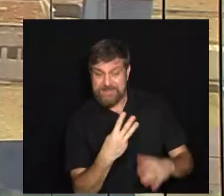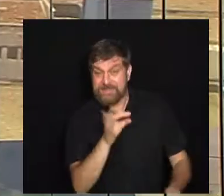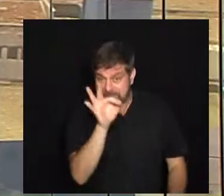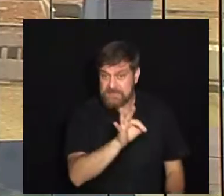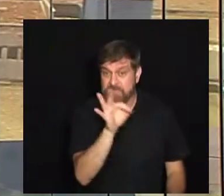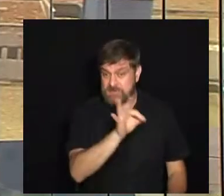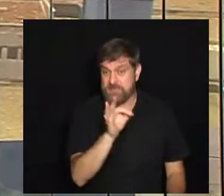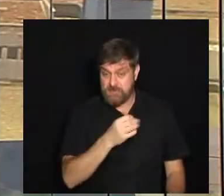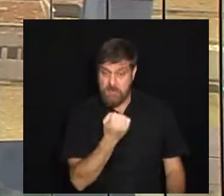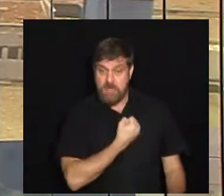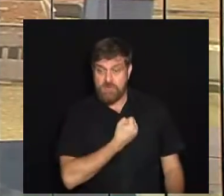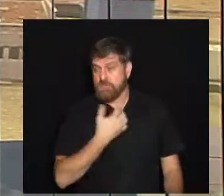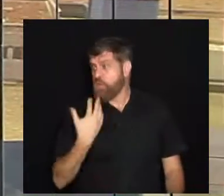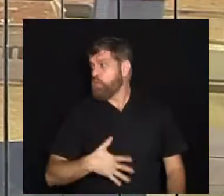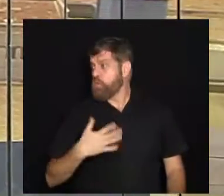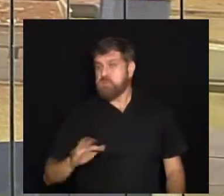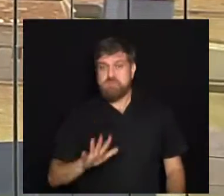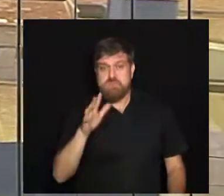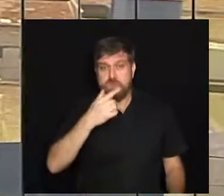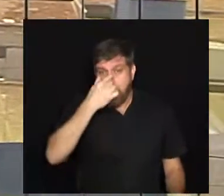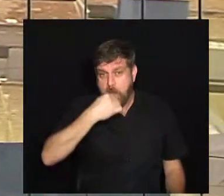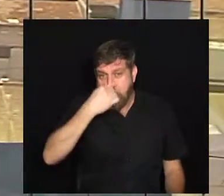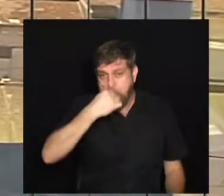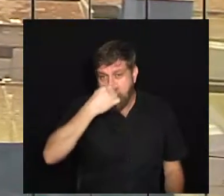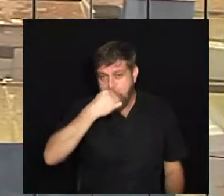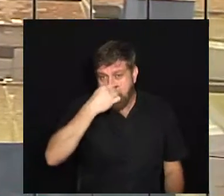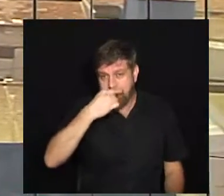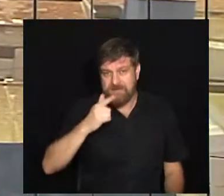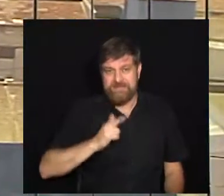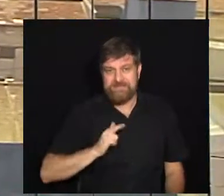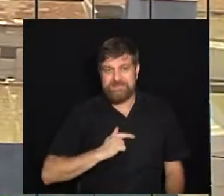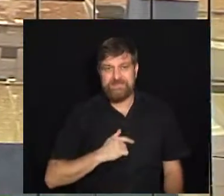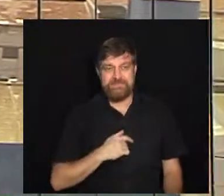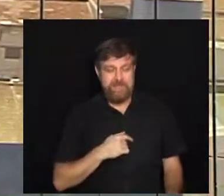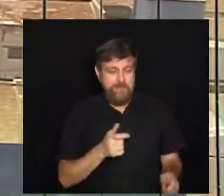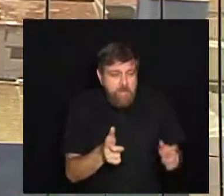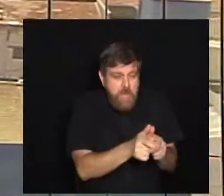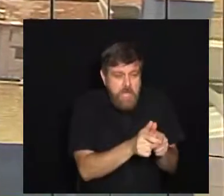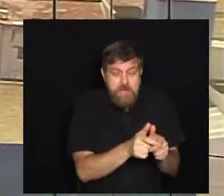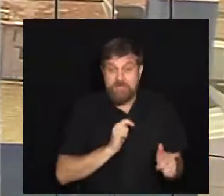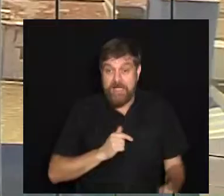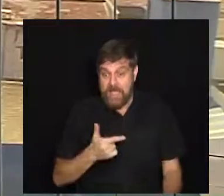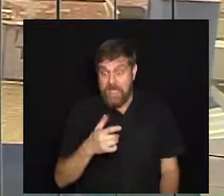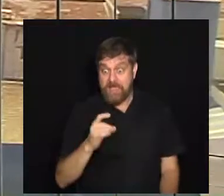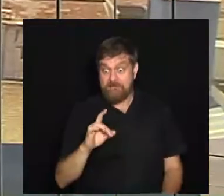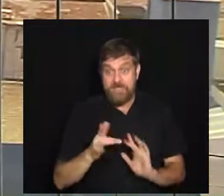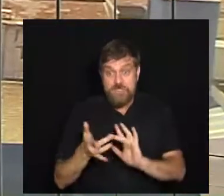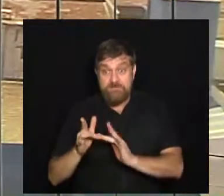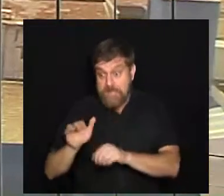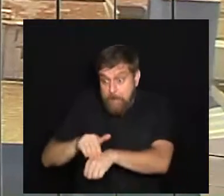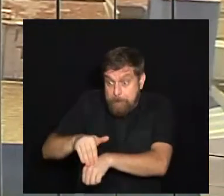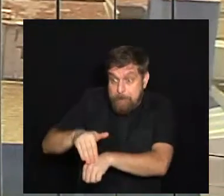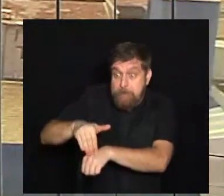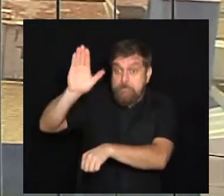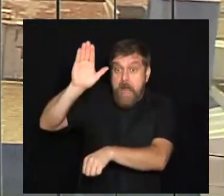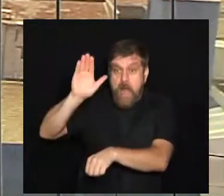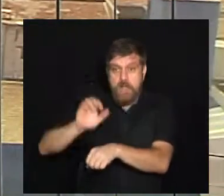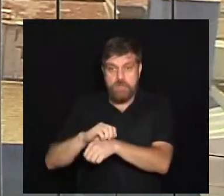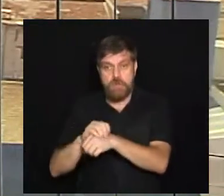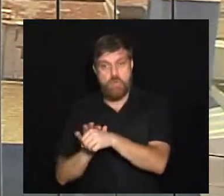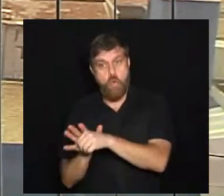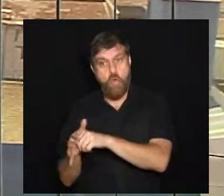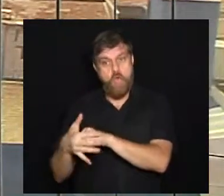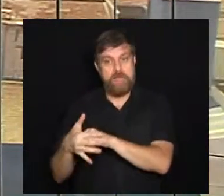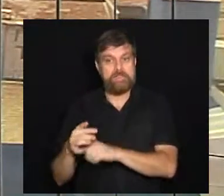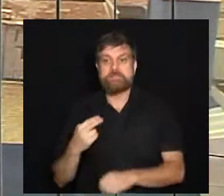alto o que ainda é muito alto né uma gripe normal de 0.01 então nós estamos falando de 20 vezes a mortalidade de uma gripe normal então não é uma